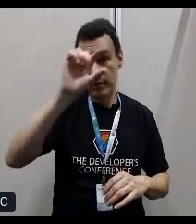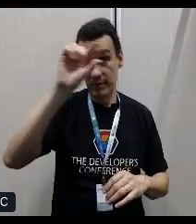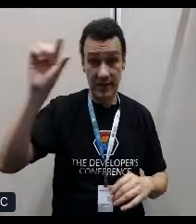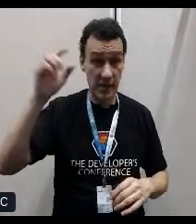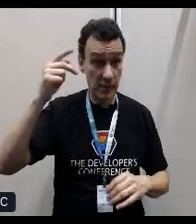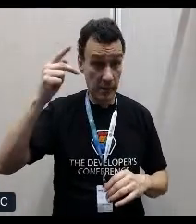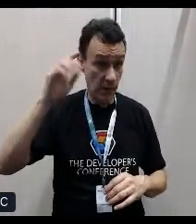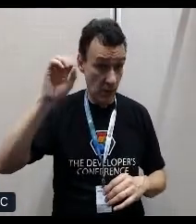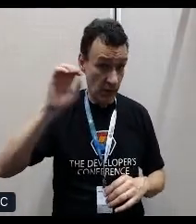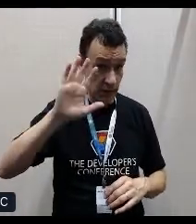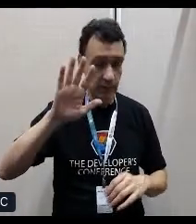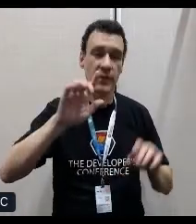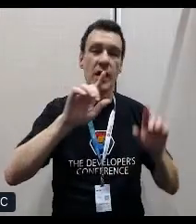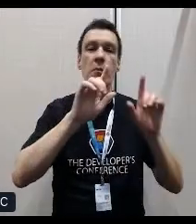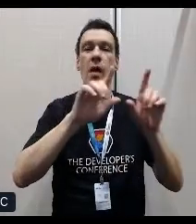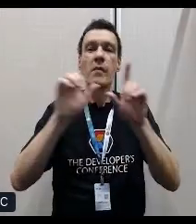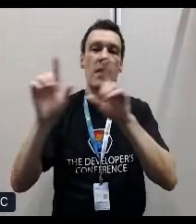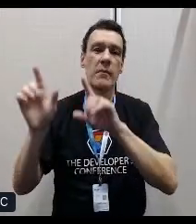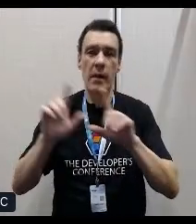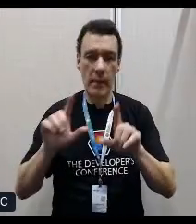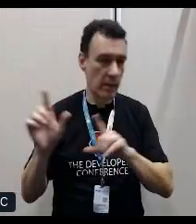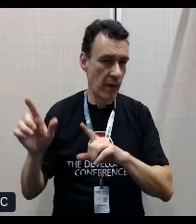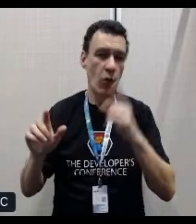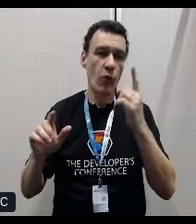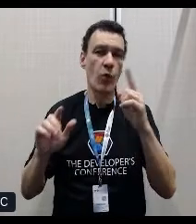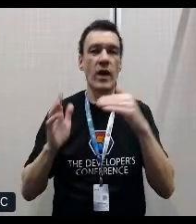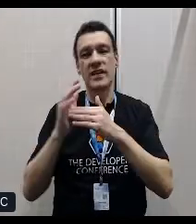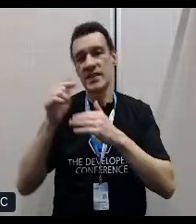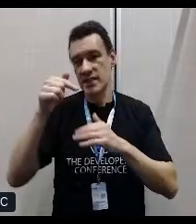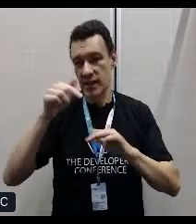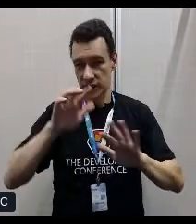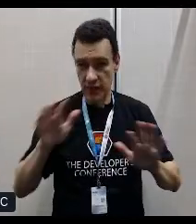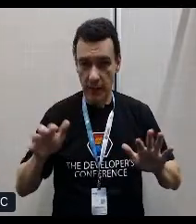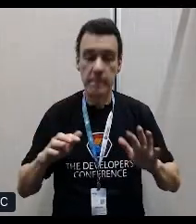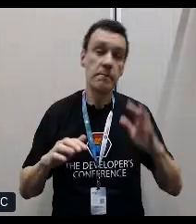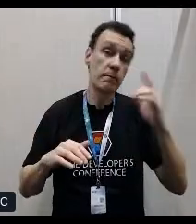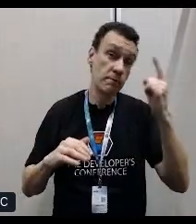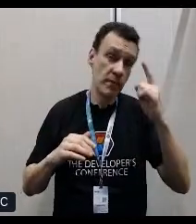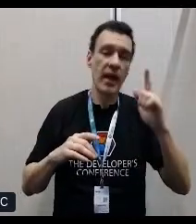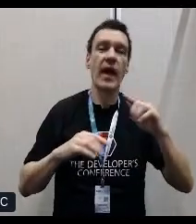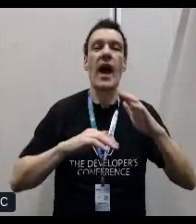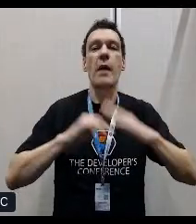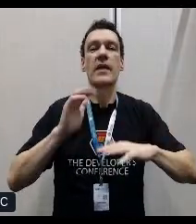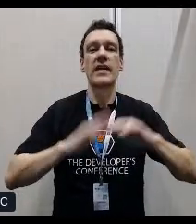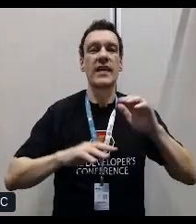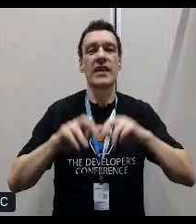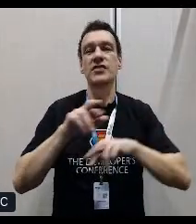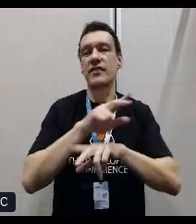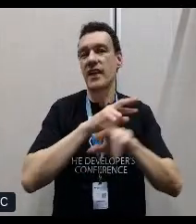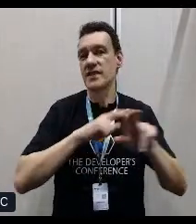os quadrinhos que vão do 1 ao 7, e no primeiro, habilidades diversas, então pessoas com habilidades